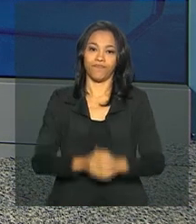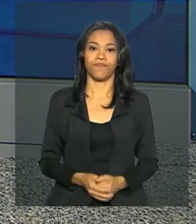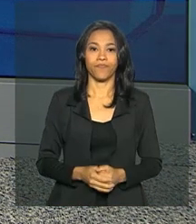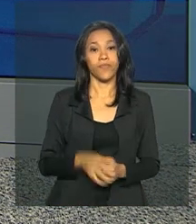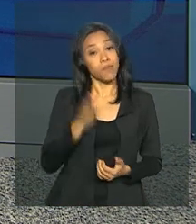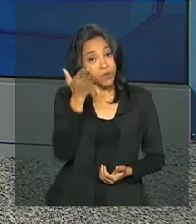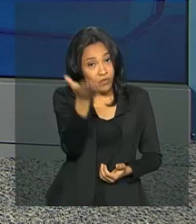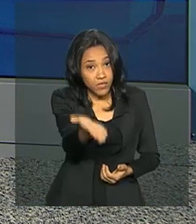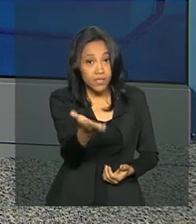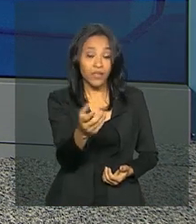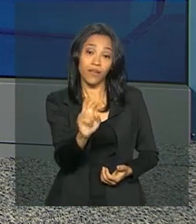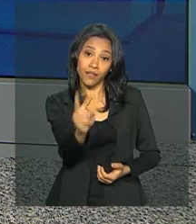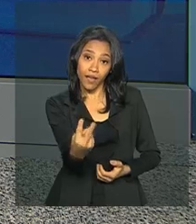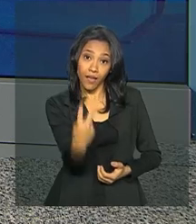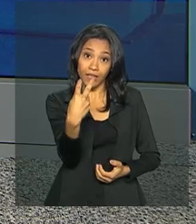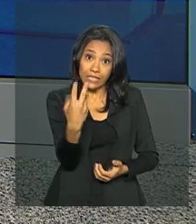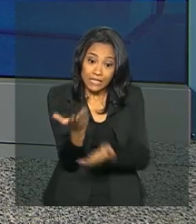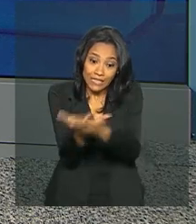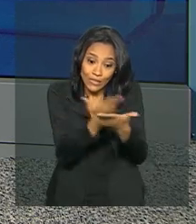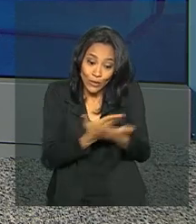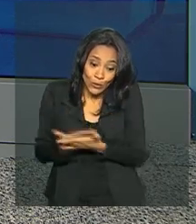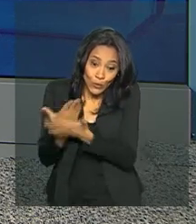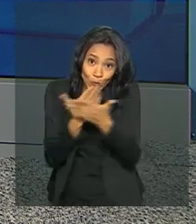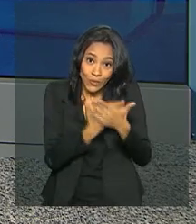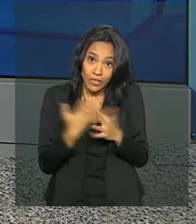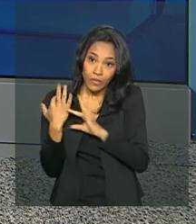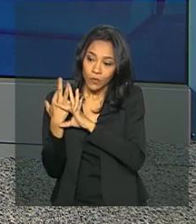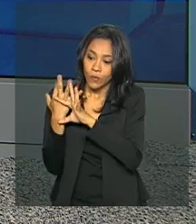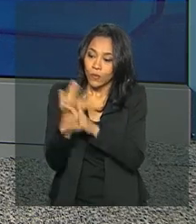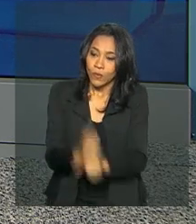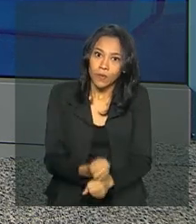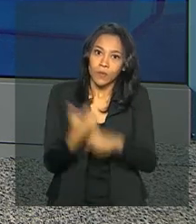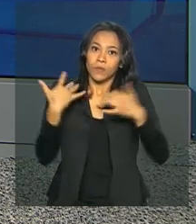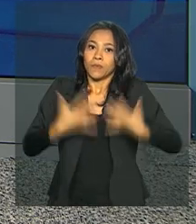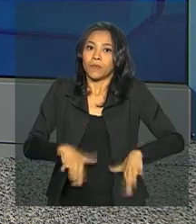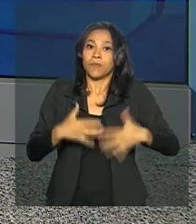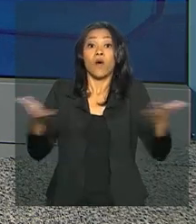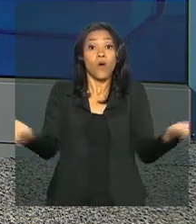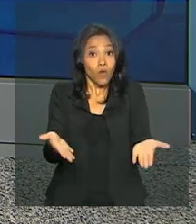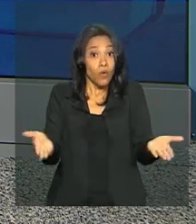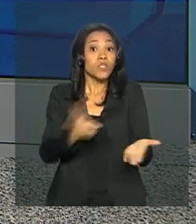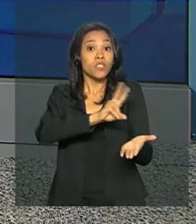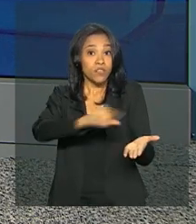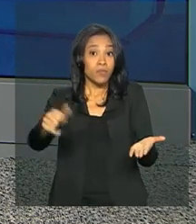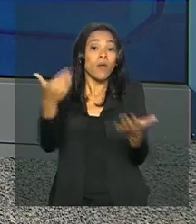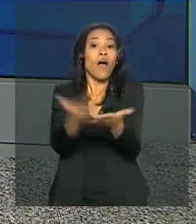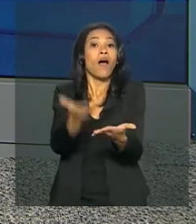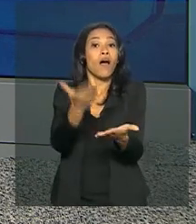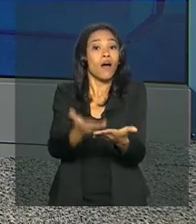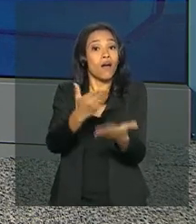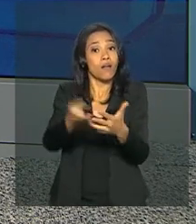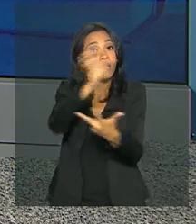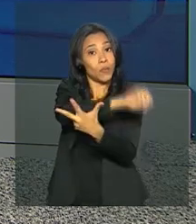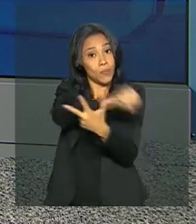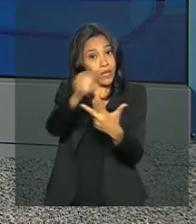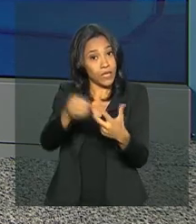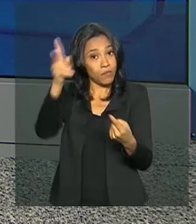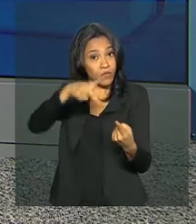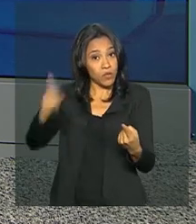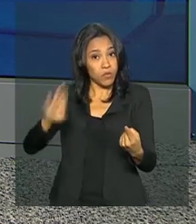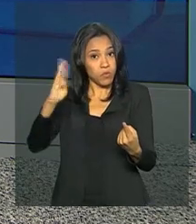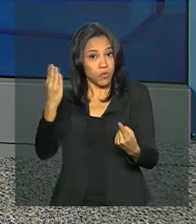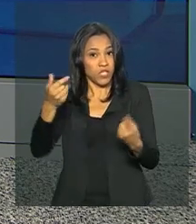você que está nessa maratona de provas, hoje a TV NBR vai transmitir o aulão do Enem. Professores de